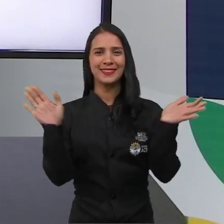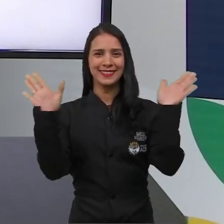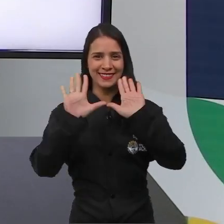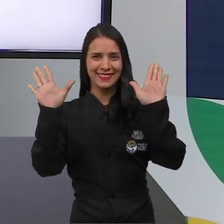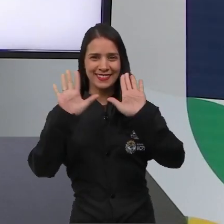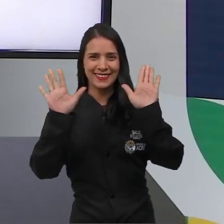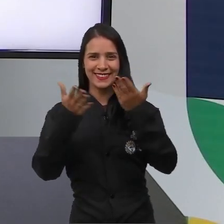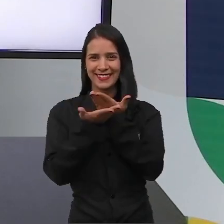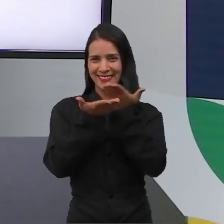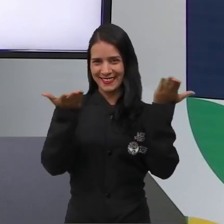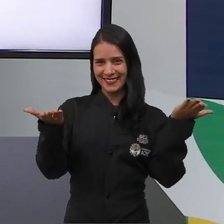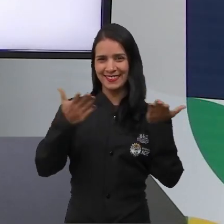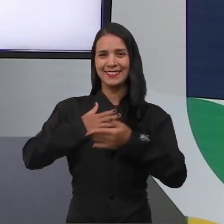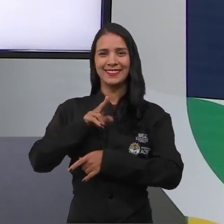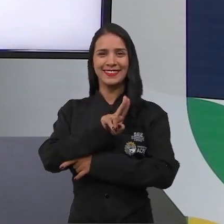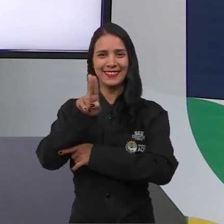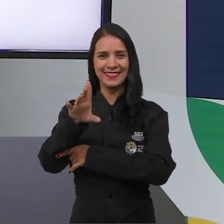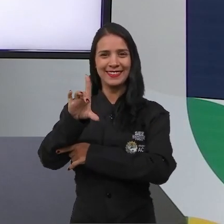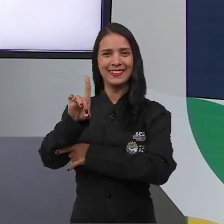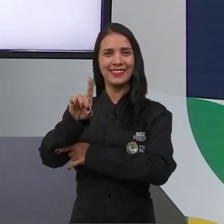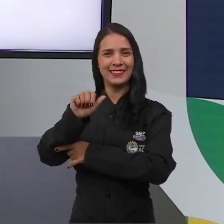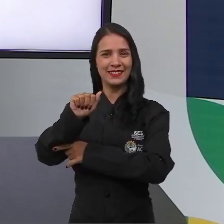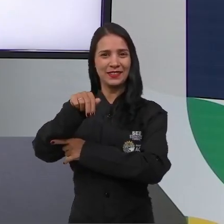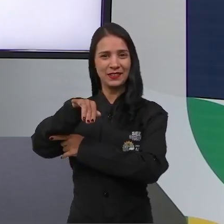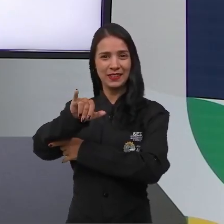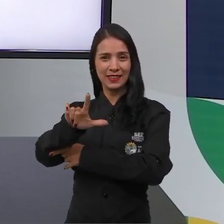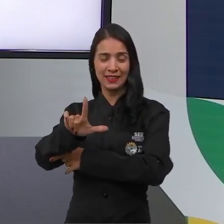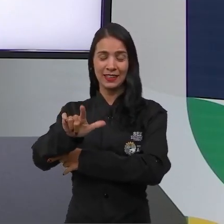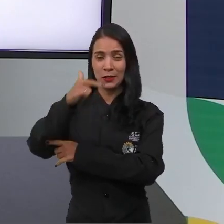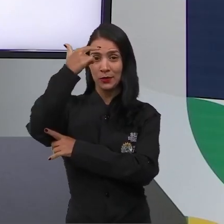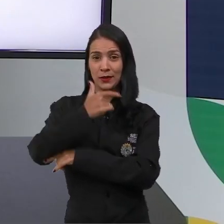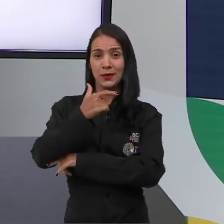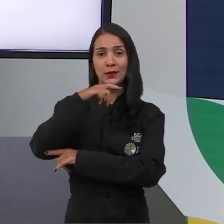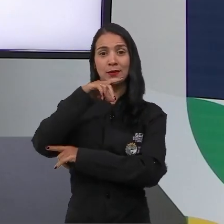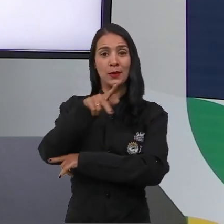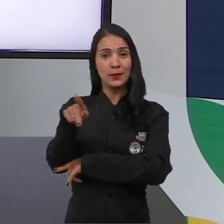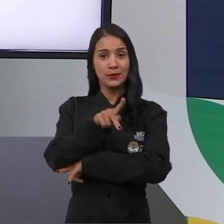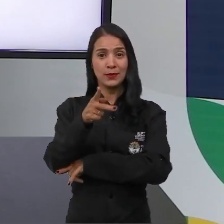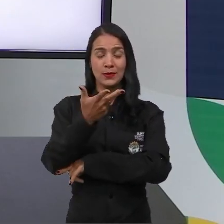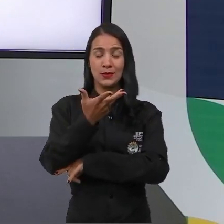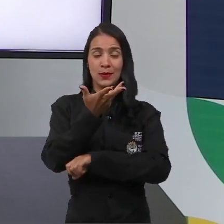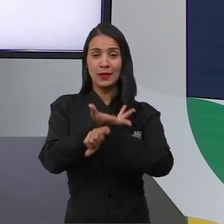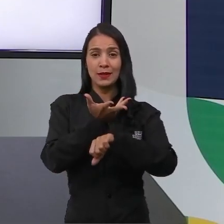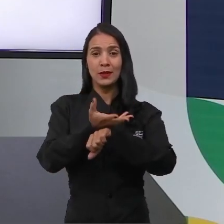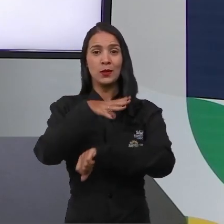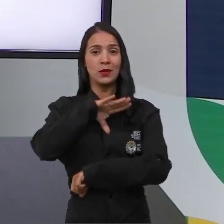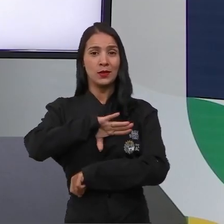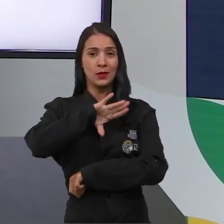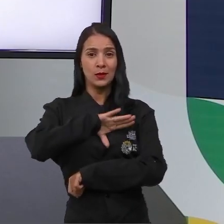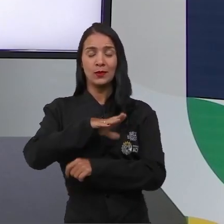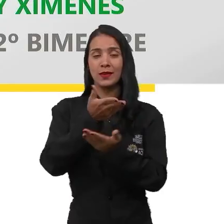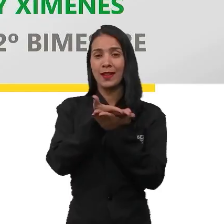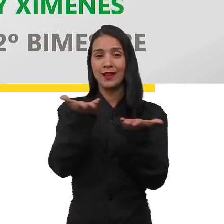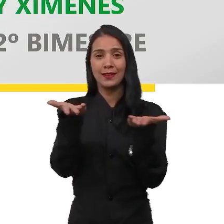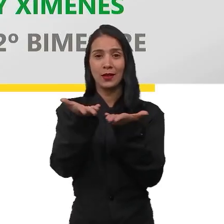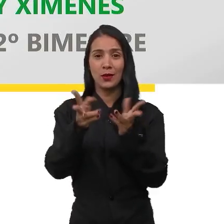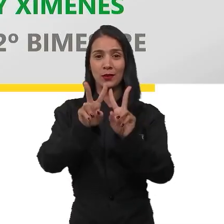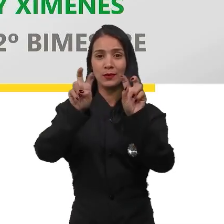Olá, pessoal! Meu nome é Daniele Ximenes, professora de língua portuguesa, e na aula de hoje nós falaremos